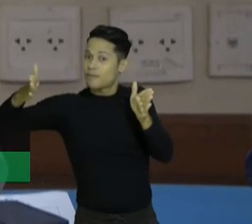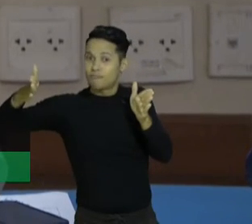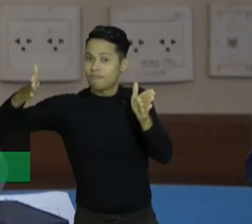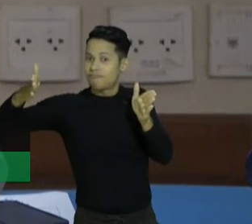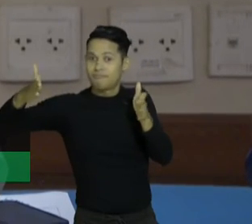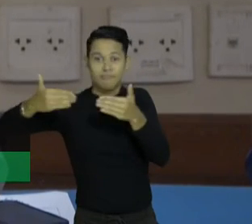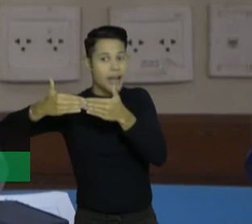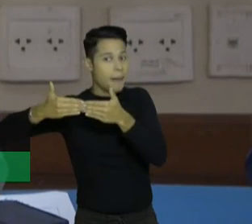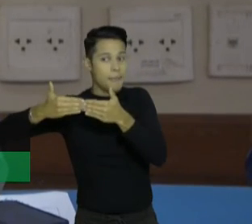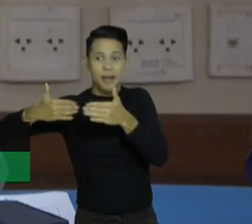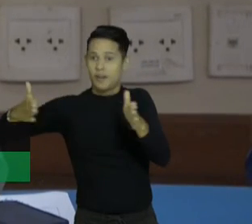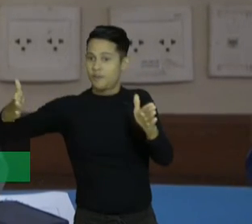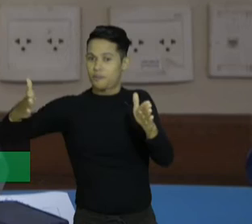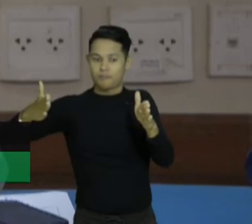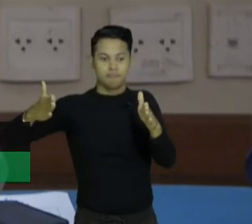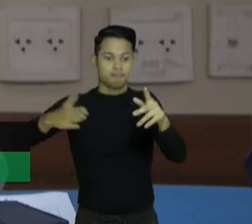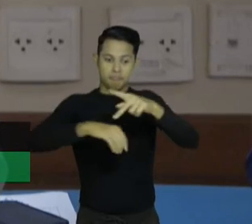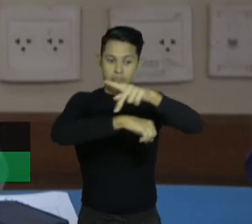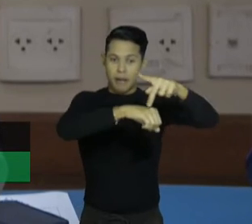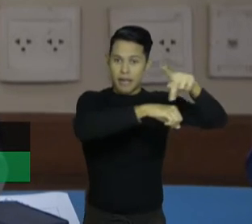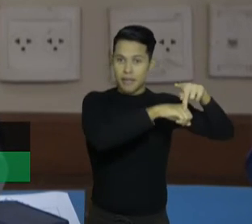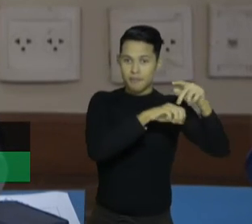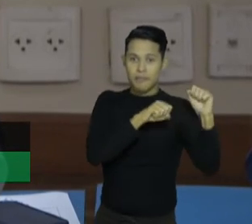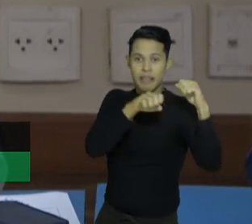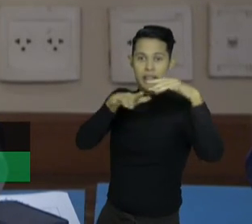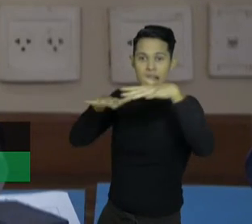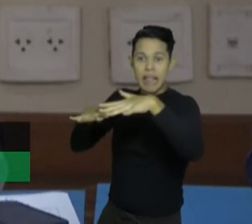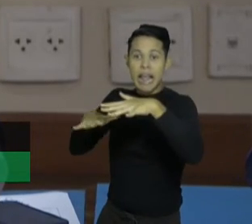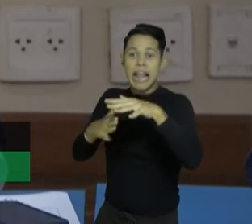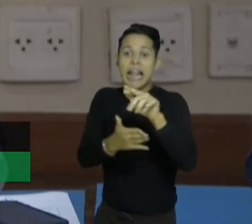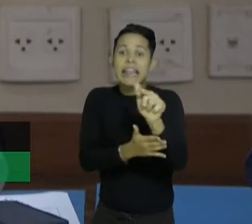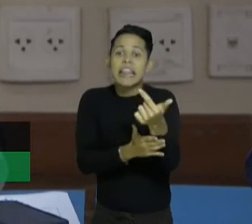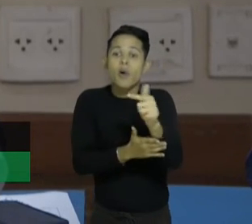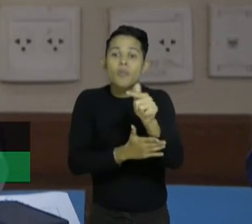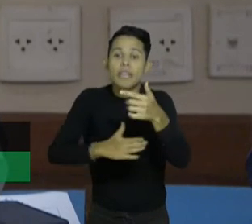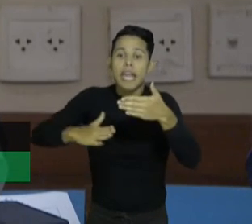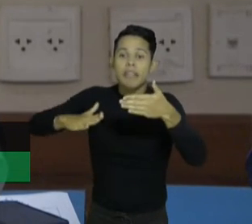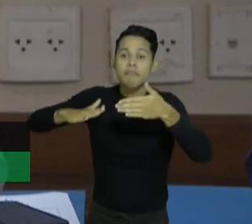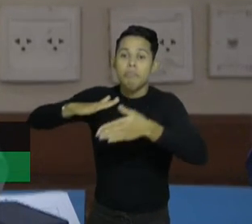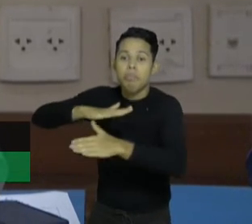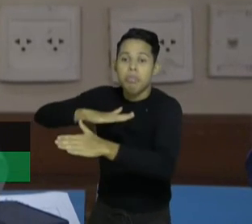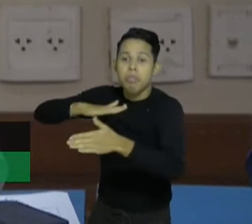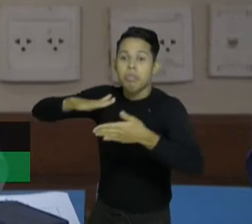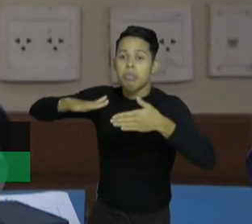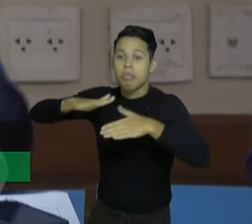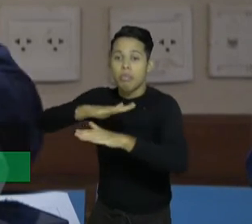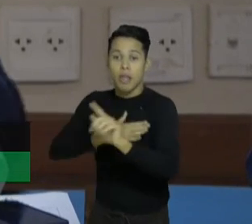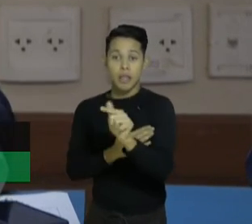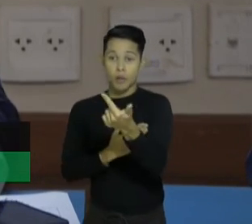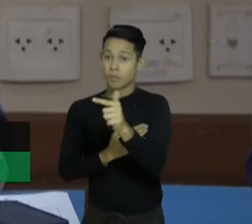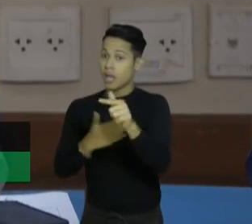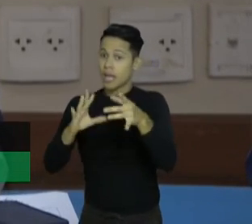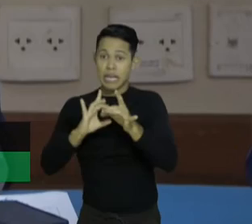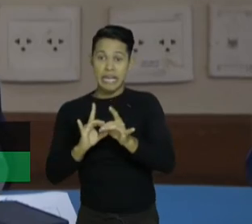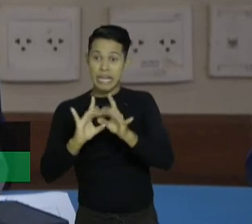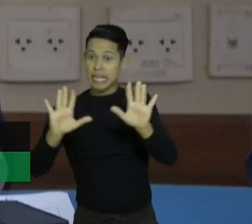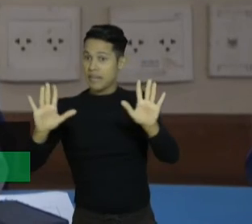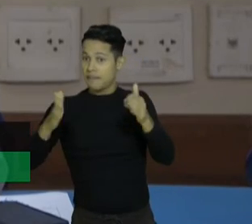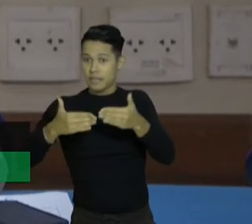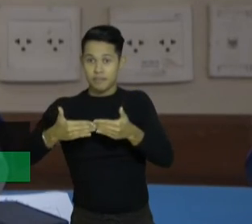a como é que é Alfândega né no Chile não tem mais alfega eles compreenderam que um mar daquele